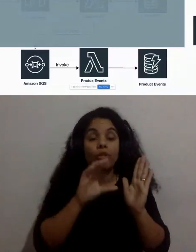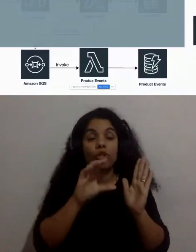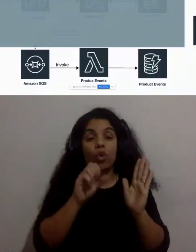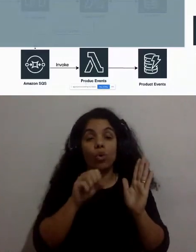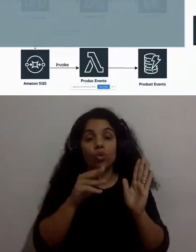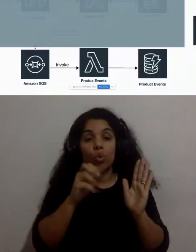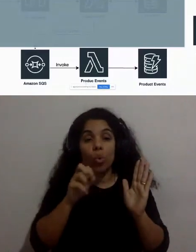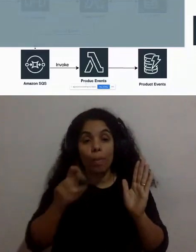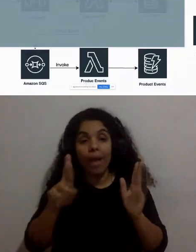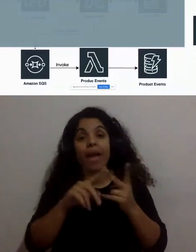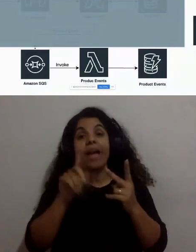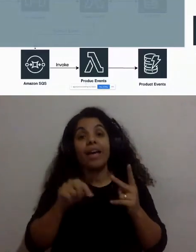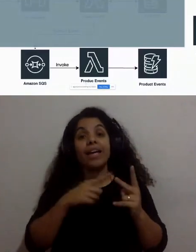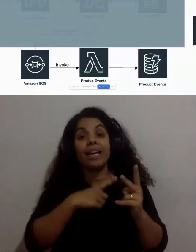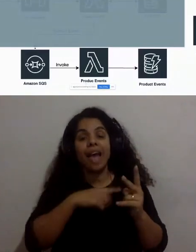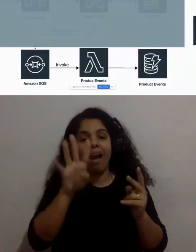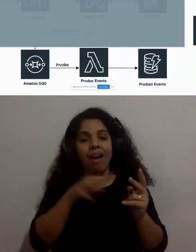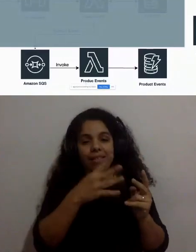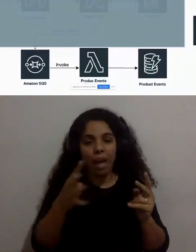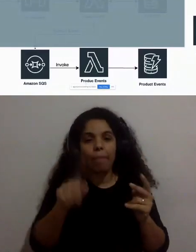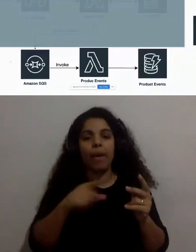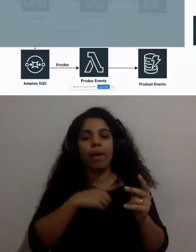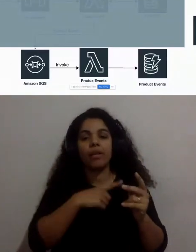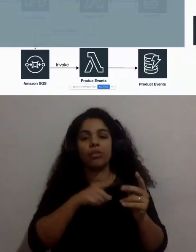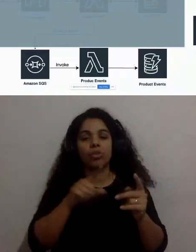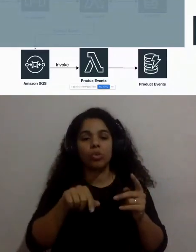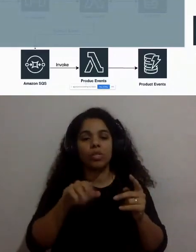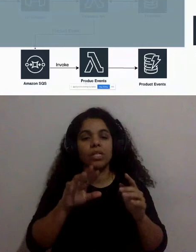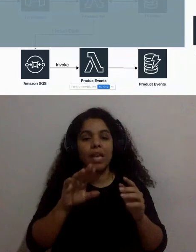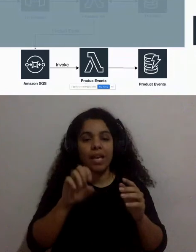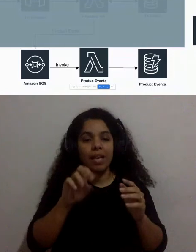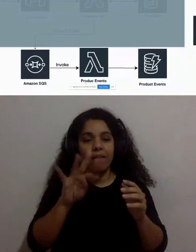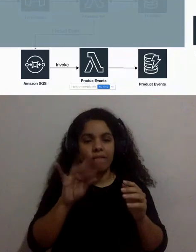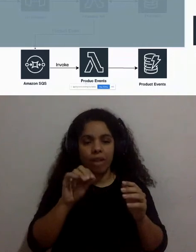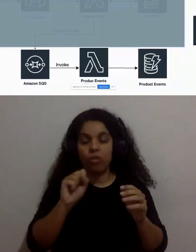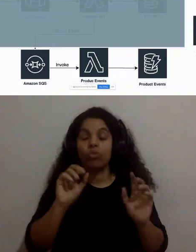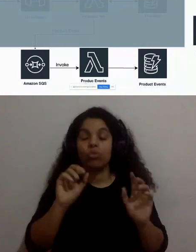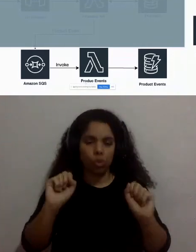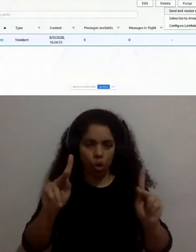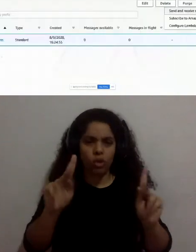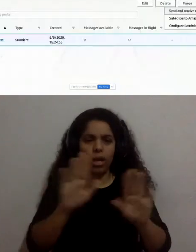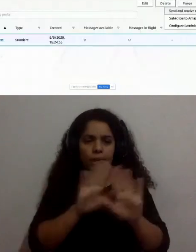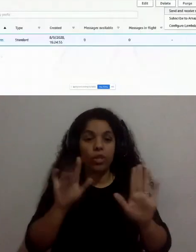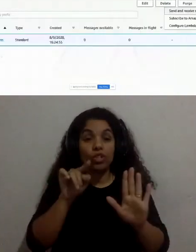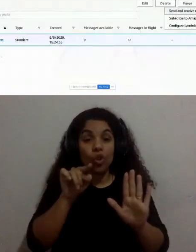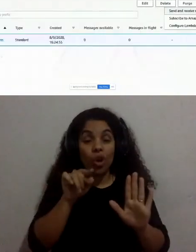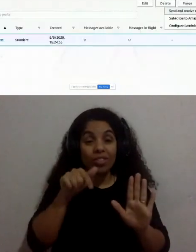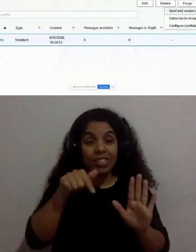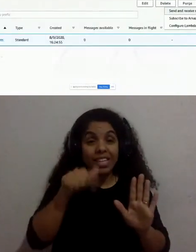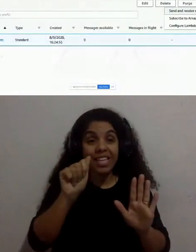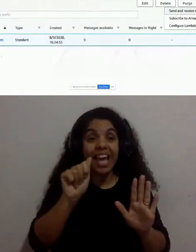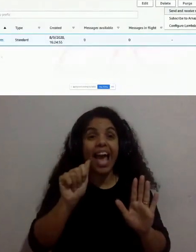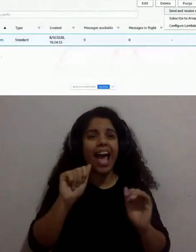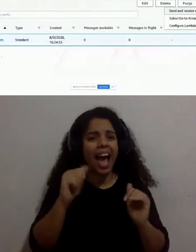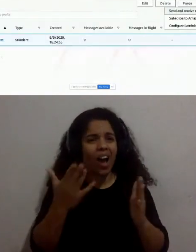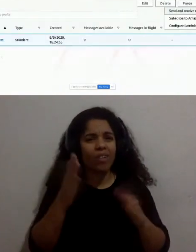e a tabela dos eventos. Ok, só que você é um QA fora da curva, você é